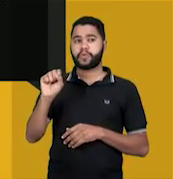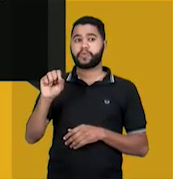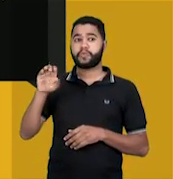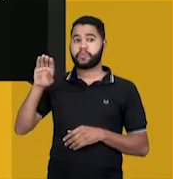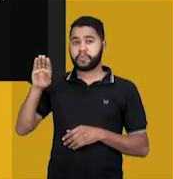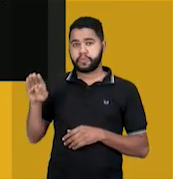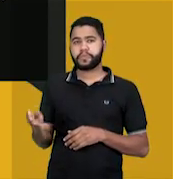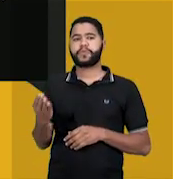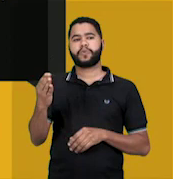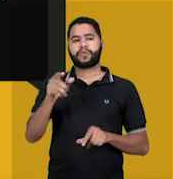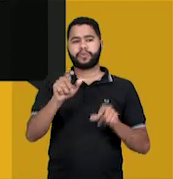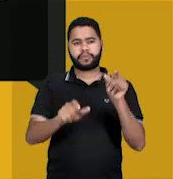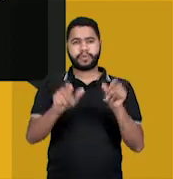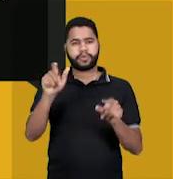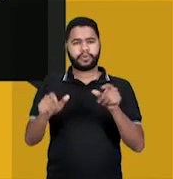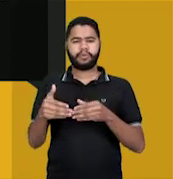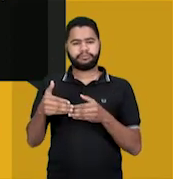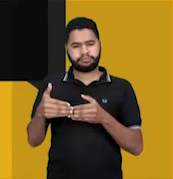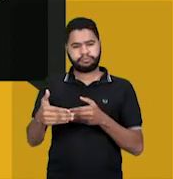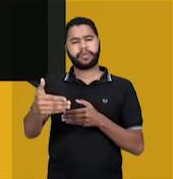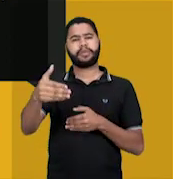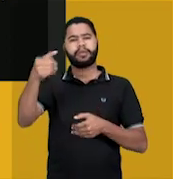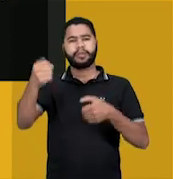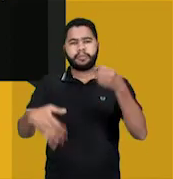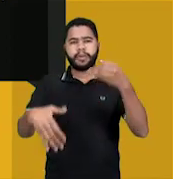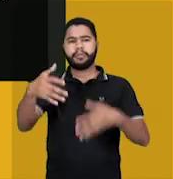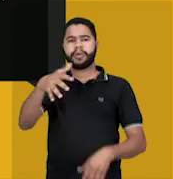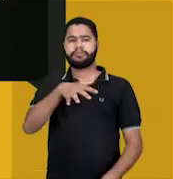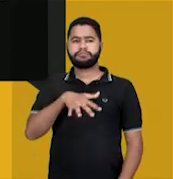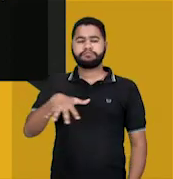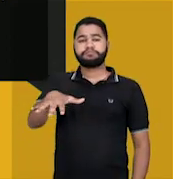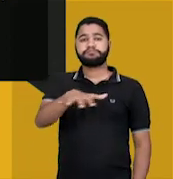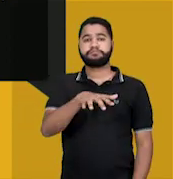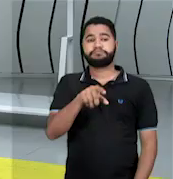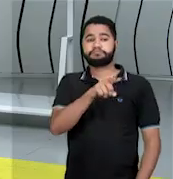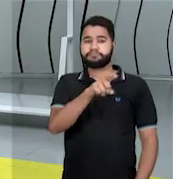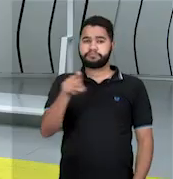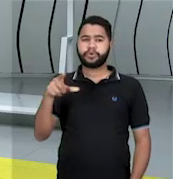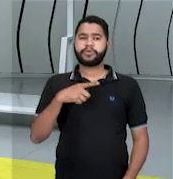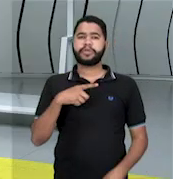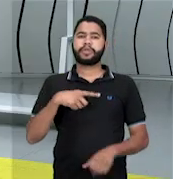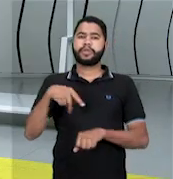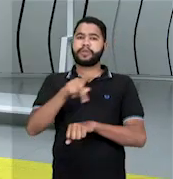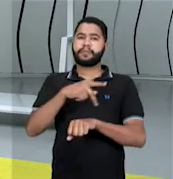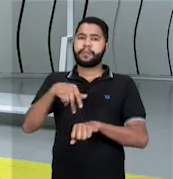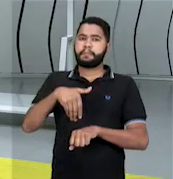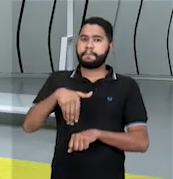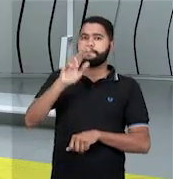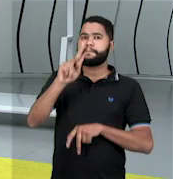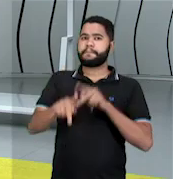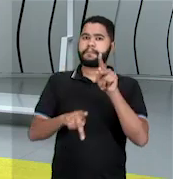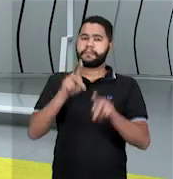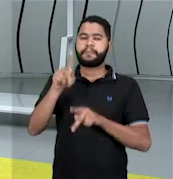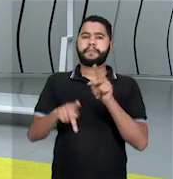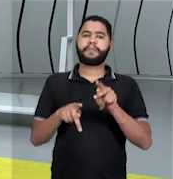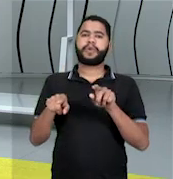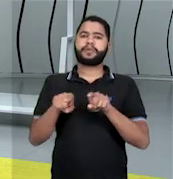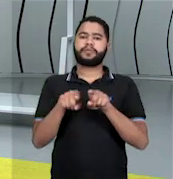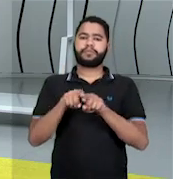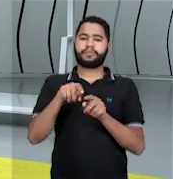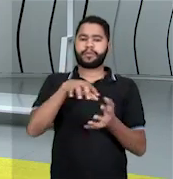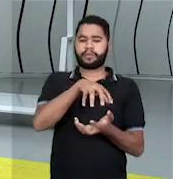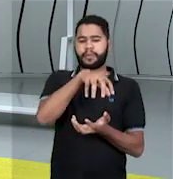bilhões de habitantes. Lá na frente nós vamos falar as regiões onde você tem aí os países mais populosos, os continentes